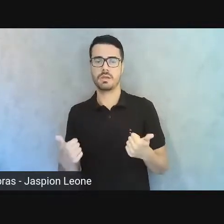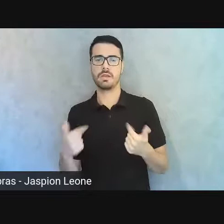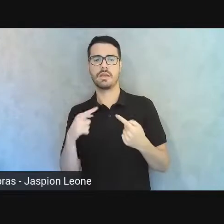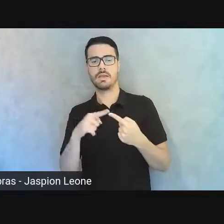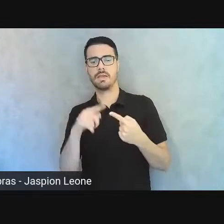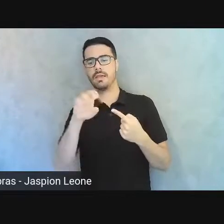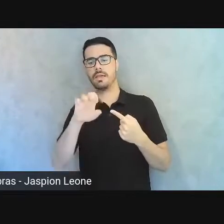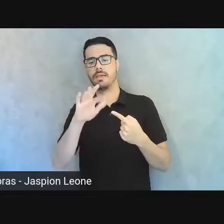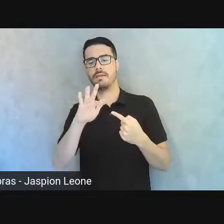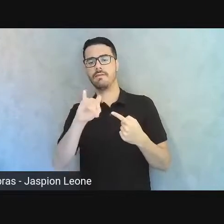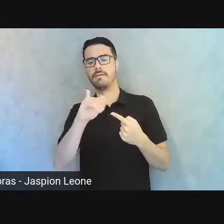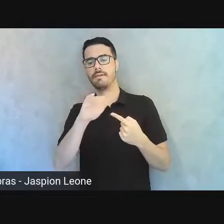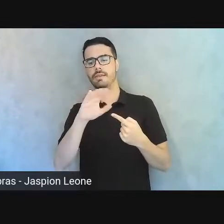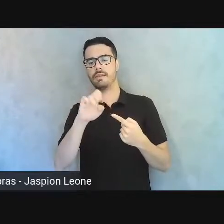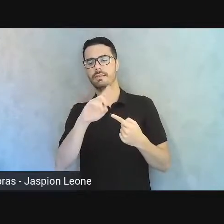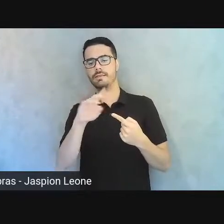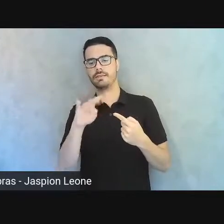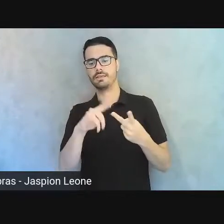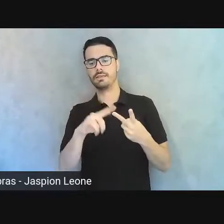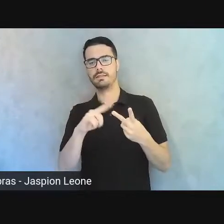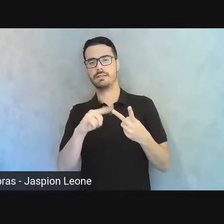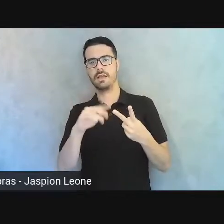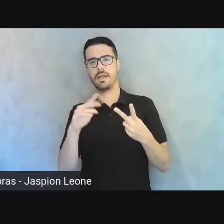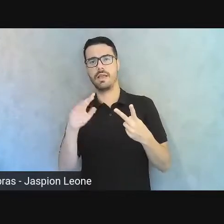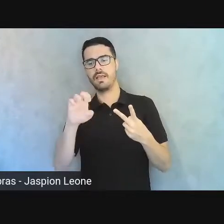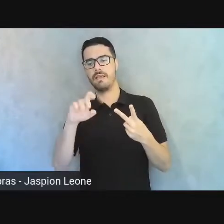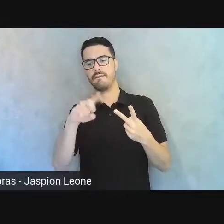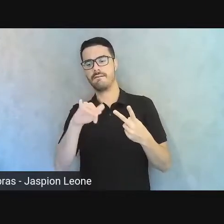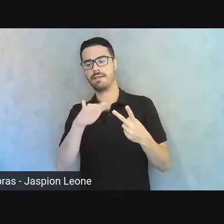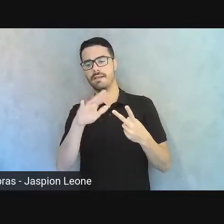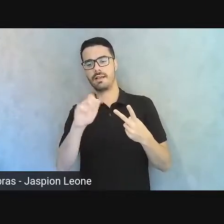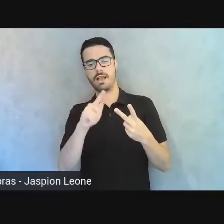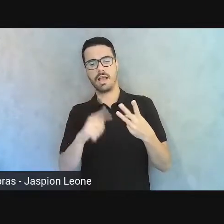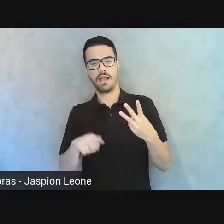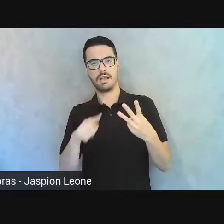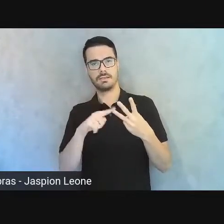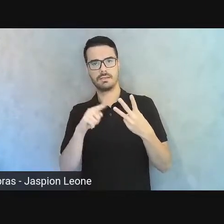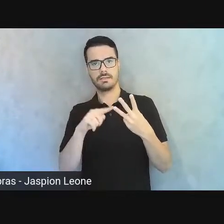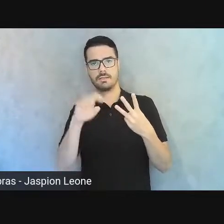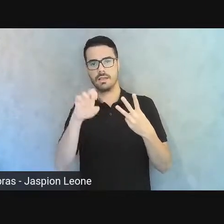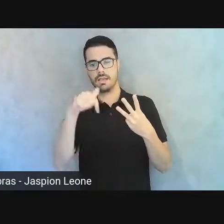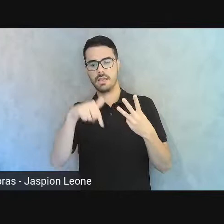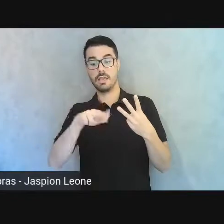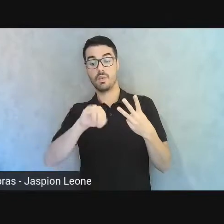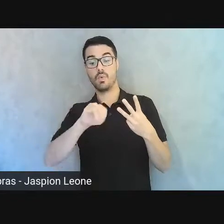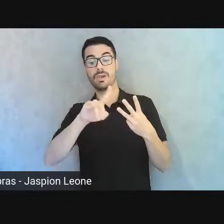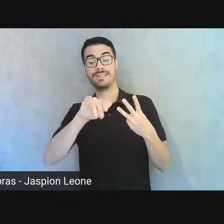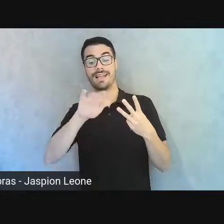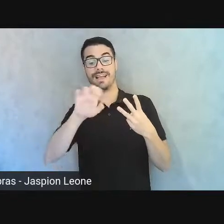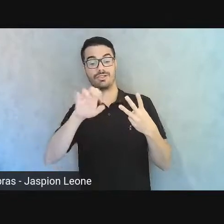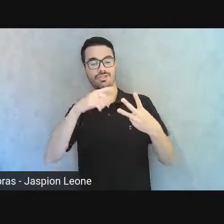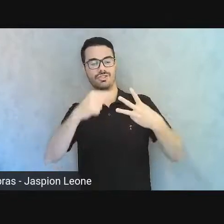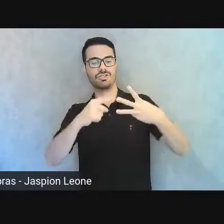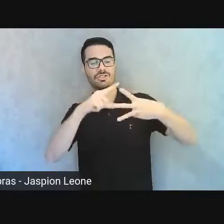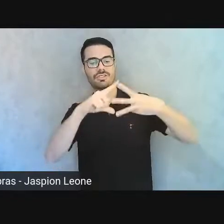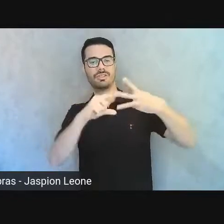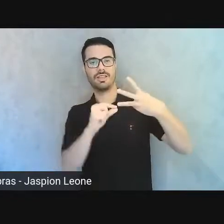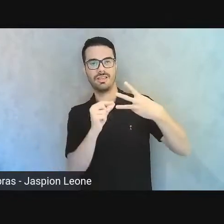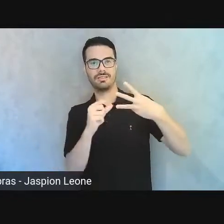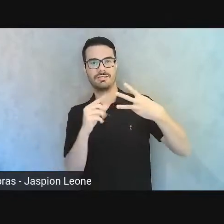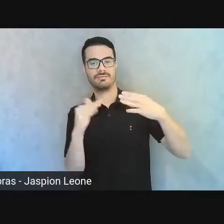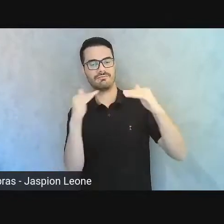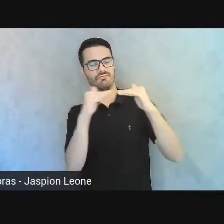eficaz, efetiva, equânime, né, produtora de equidade, a nossa fonte de informação principal são